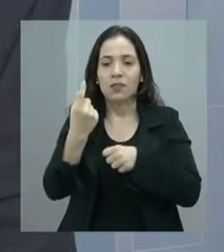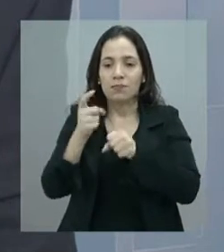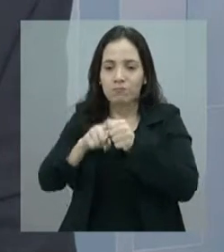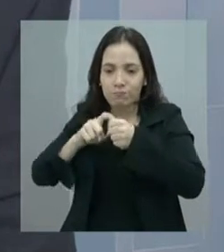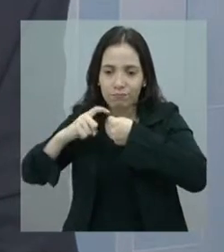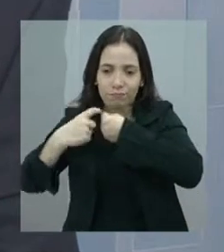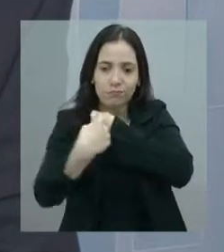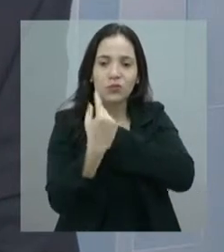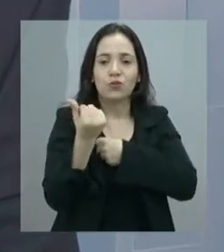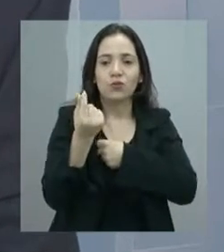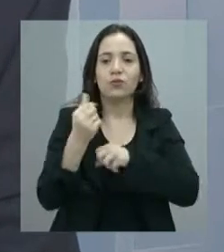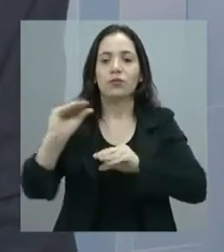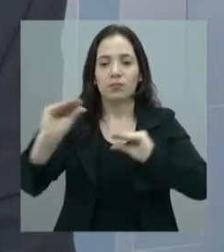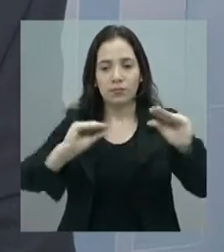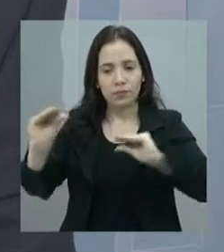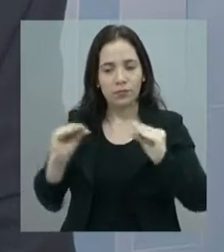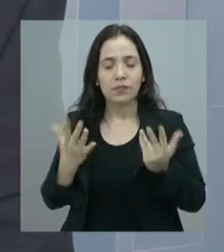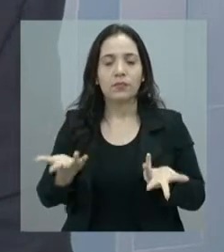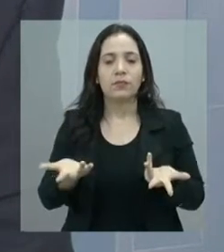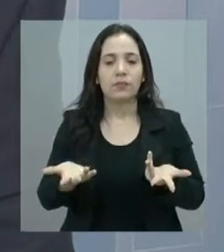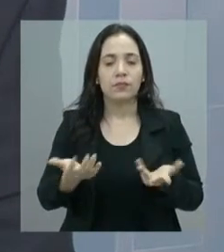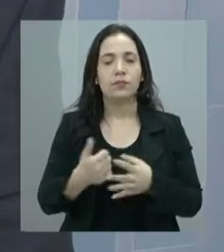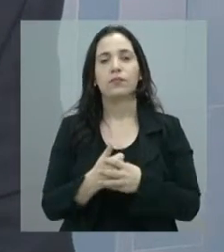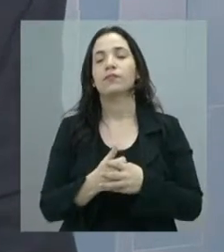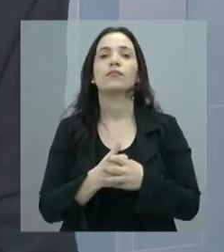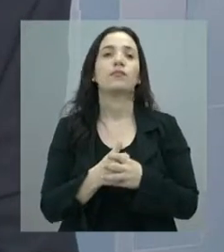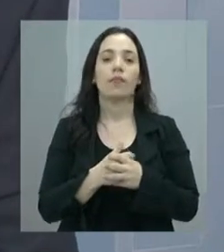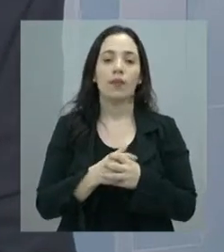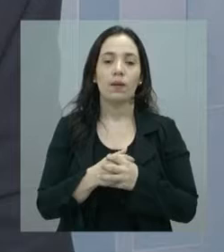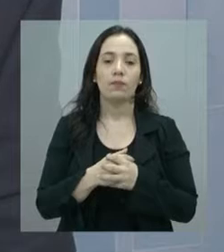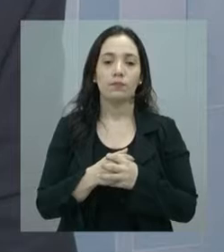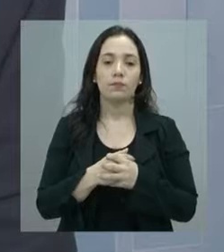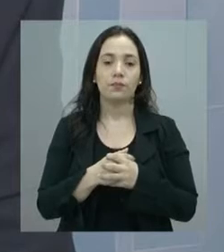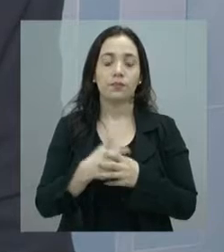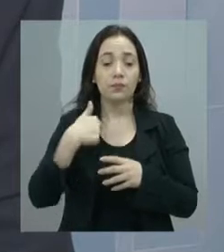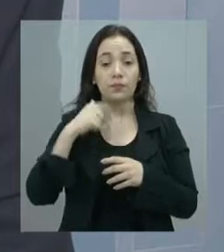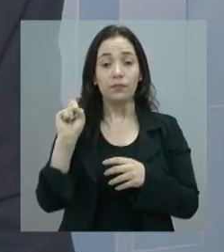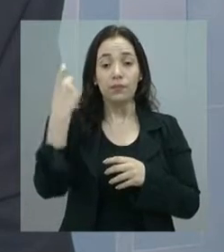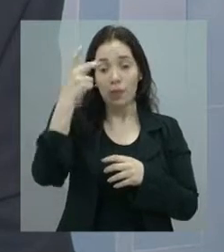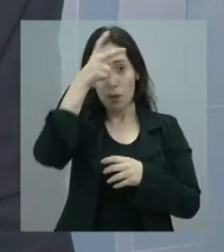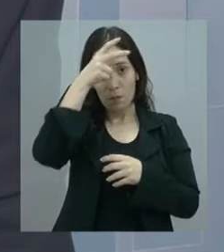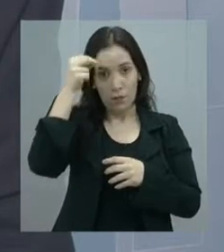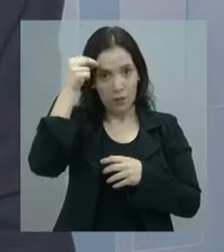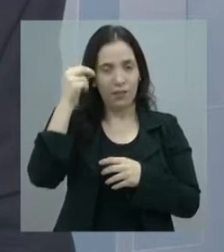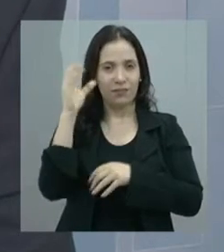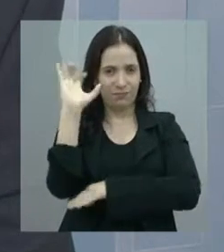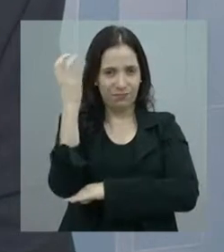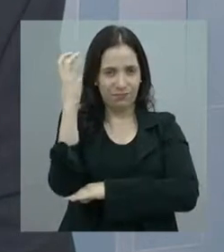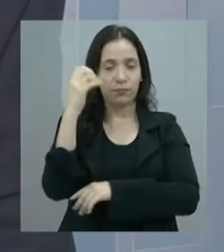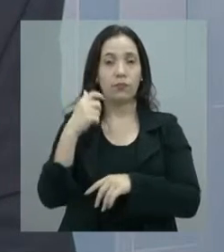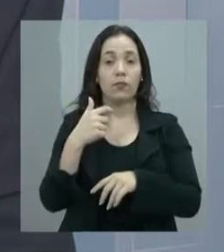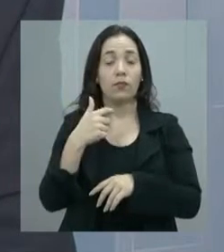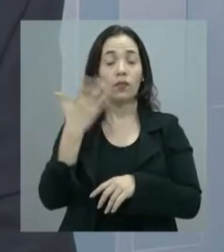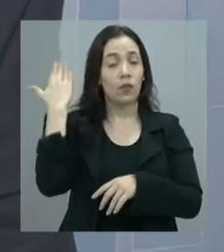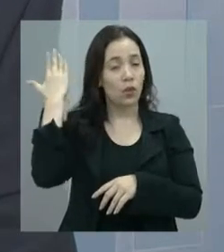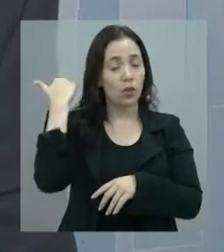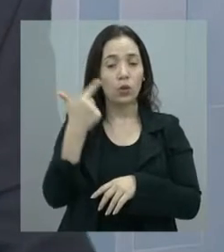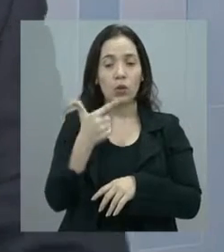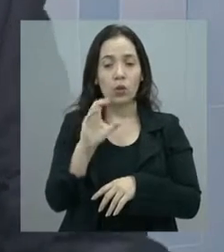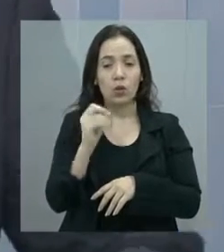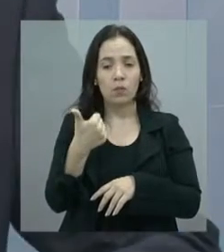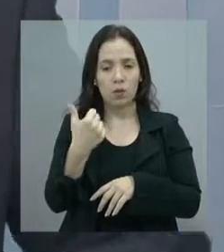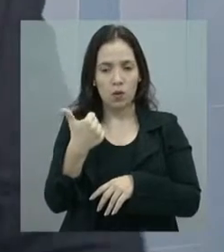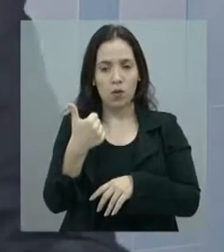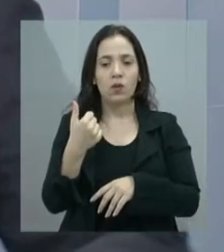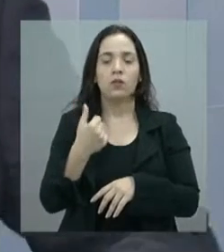outros, né? Na nossa gestão, por exemplo... Priorizando o atendimento deles. Na nossa gestão em Crateús, a gente pagava, em 2011,